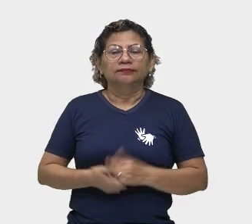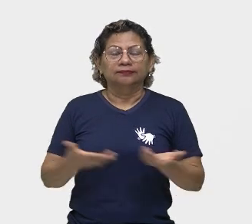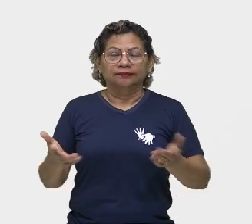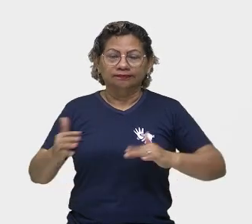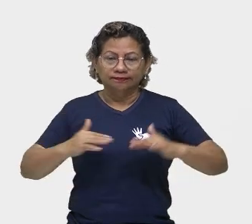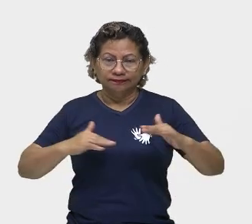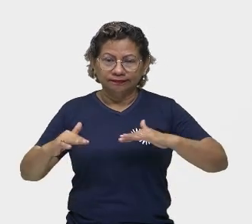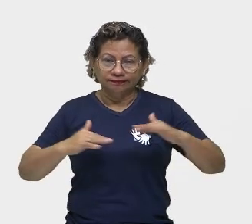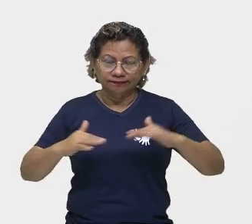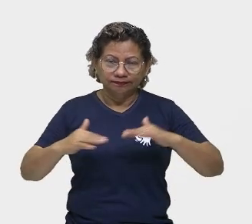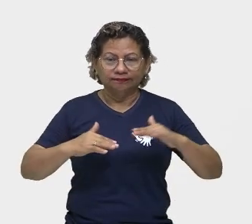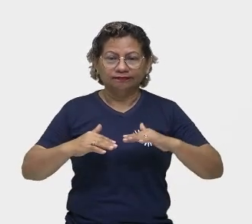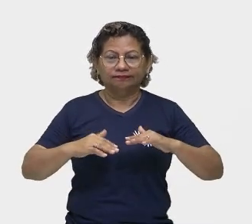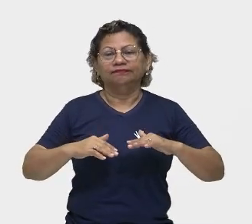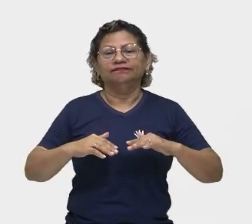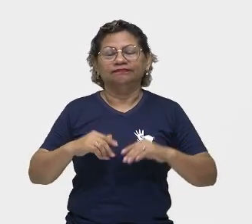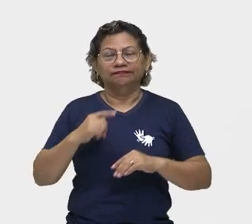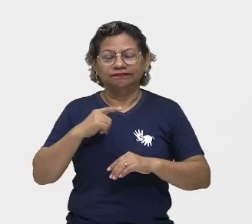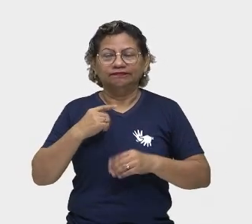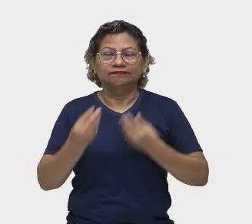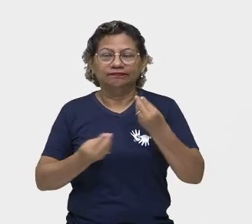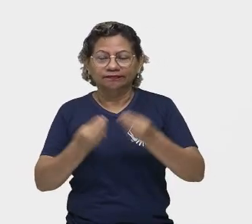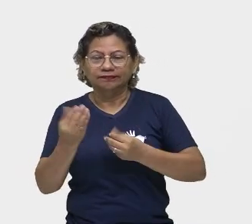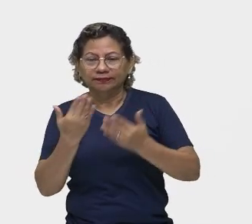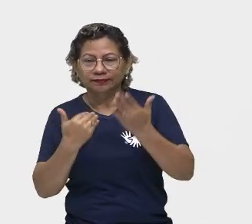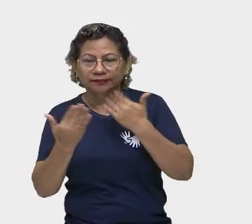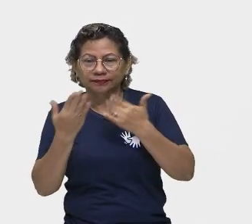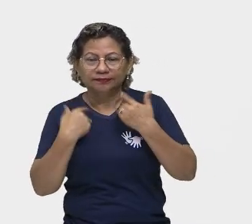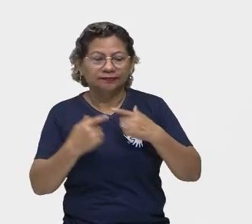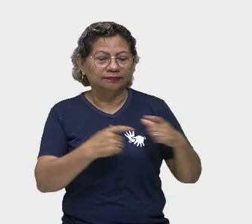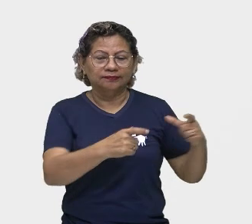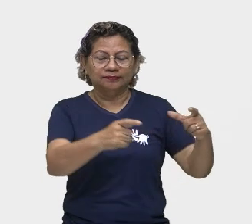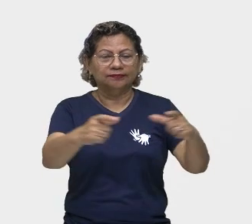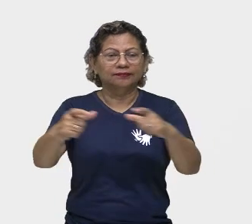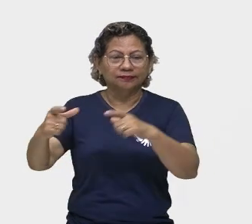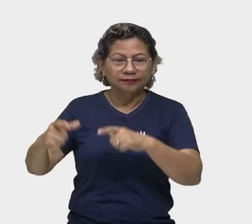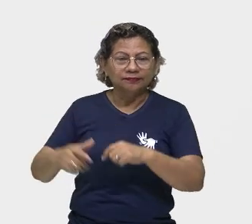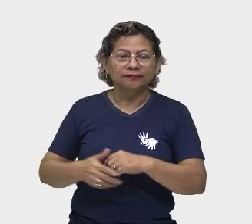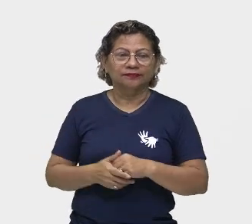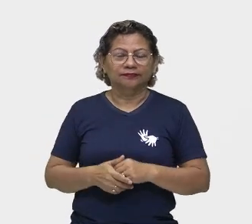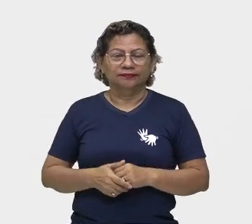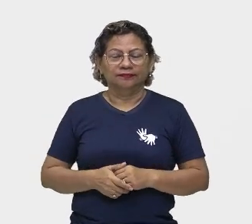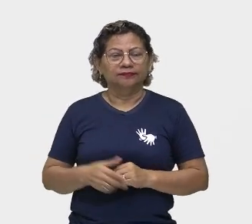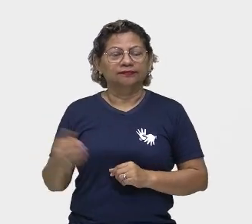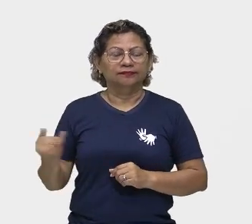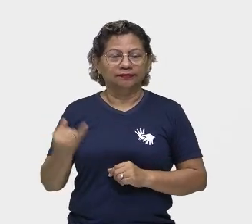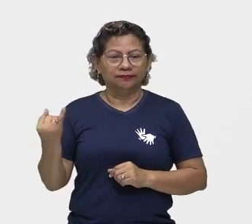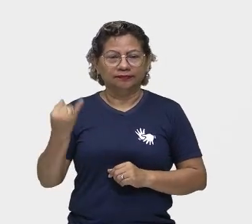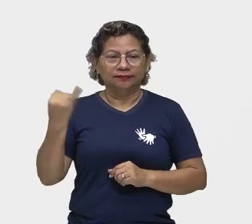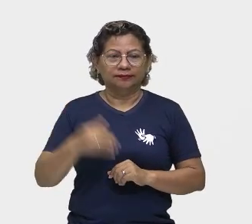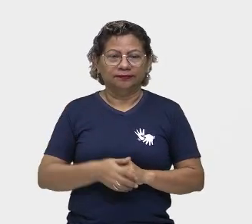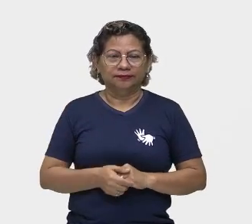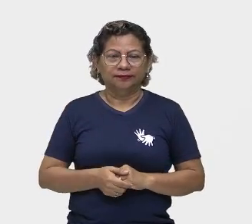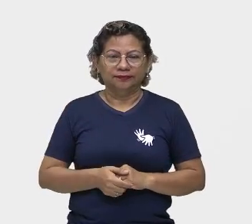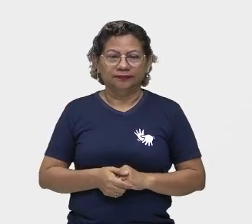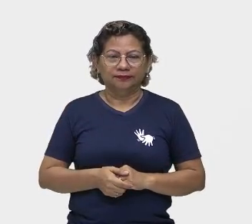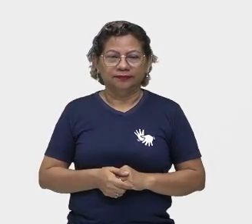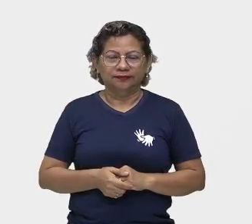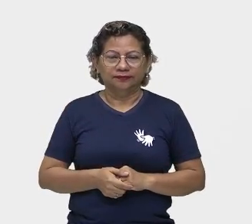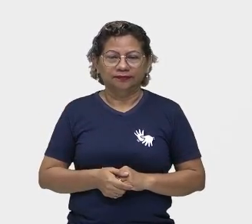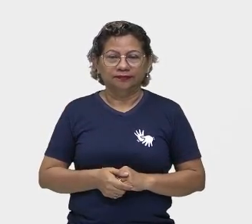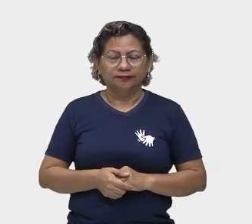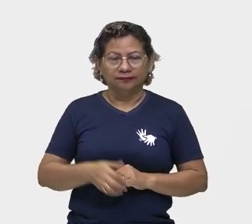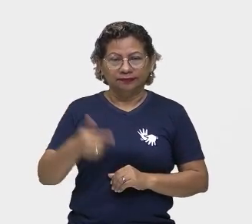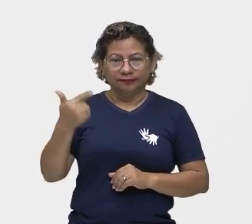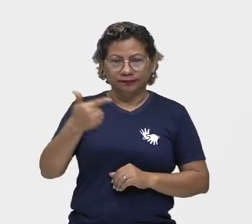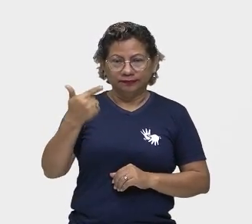impossível né nos alimentar e para os novos ambientes reproduzir entre outras diversas funções importantes tá bom e a questão